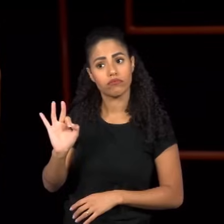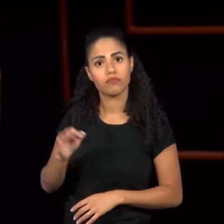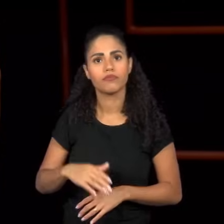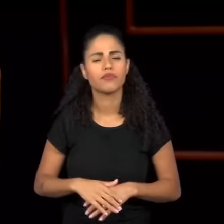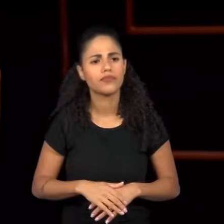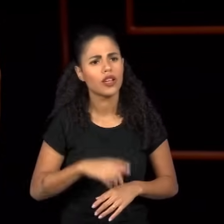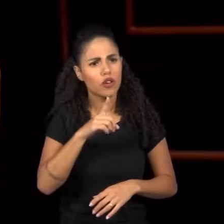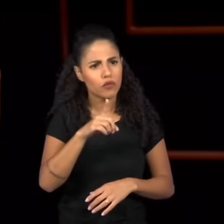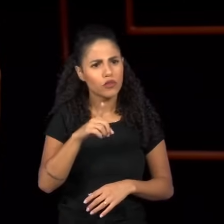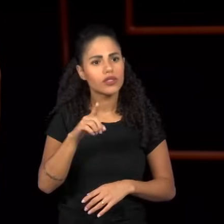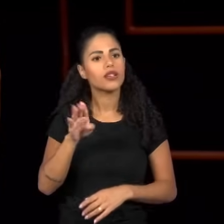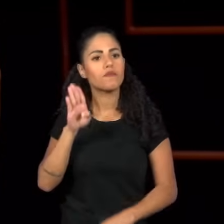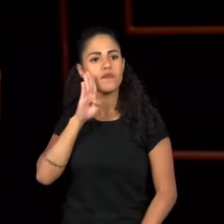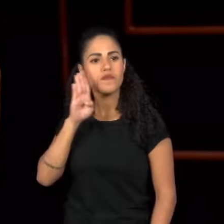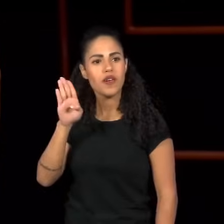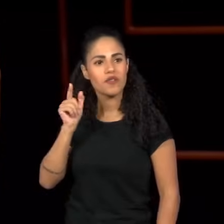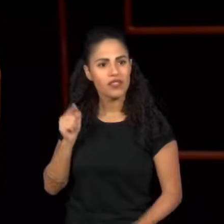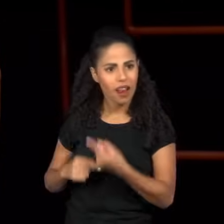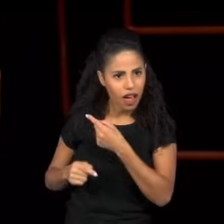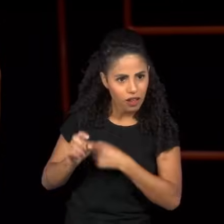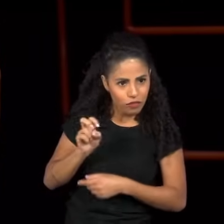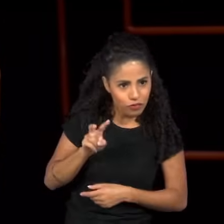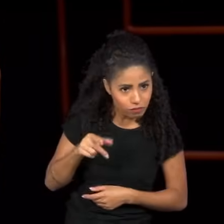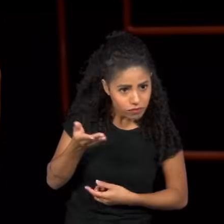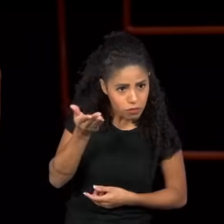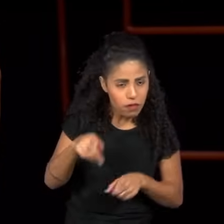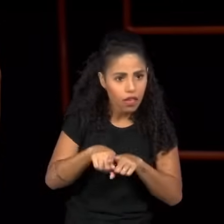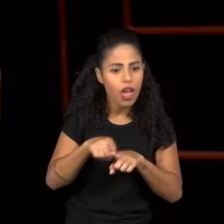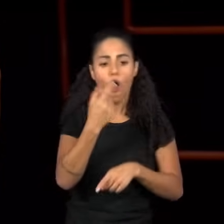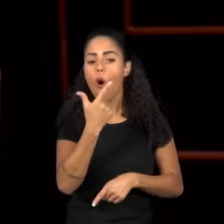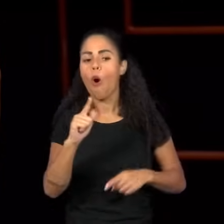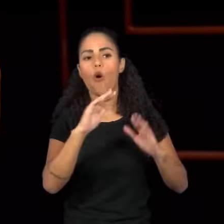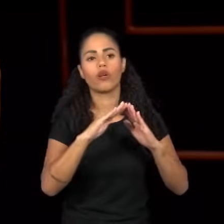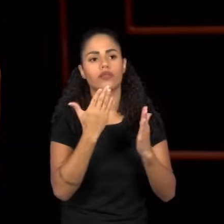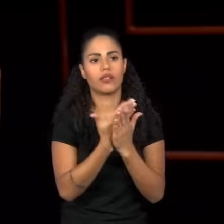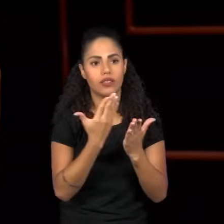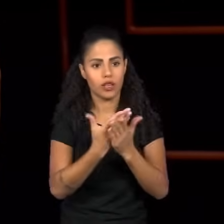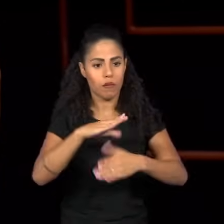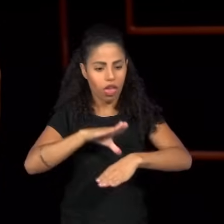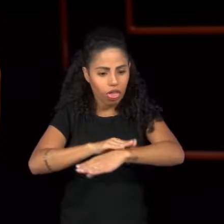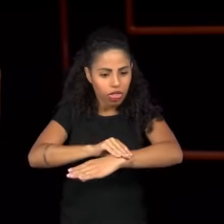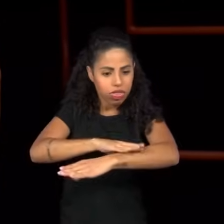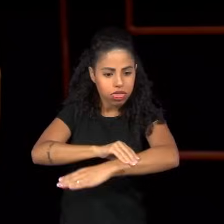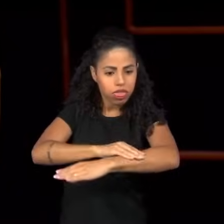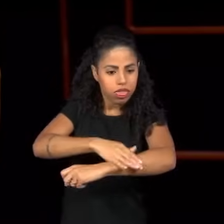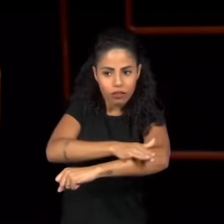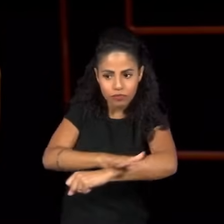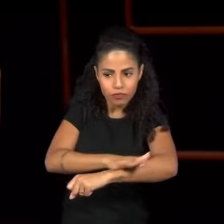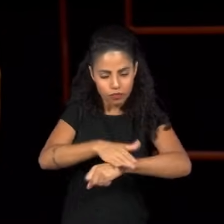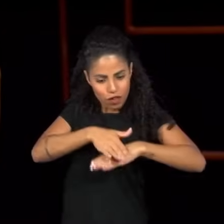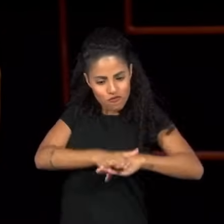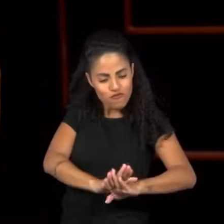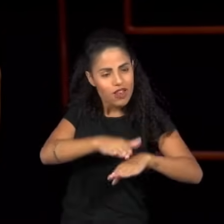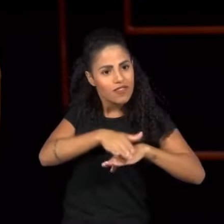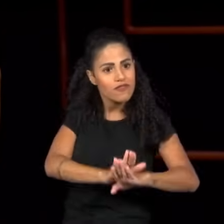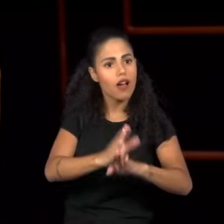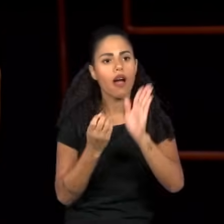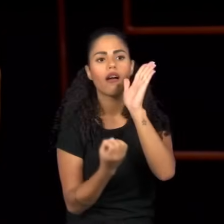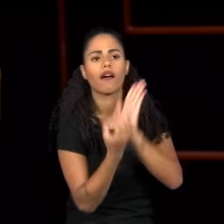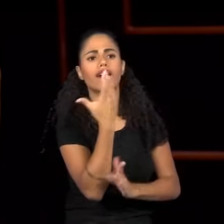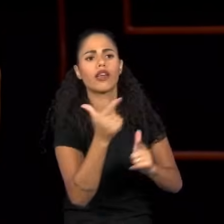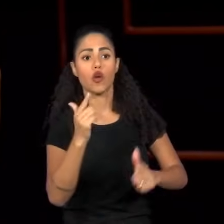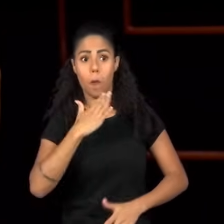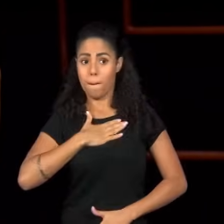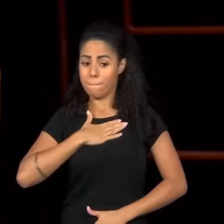Você esteve na Bélgica? Na Bélgica também. Na Bélgica fiz outra escola, drenagem linfática. Eu juntei tudo e criei o meu